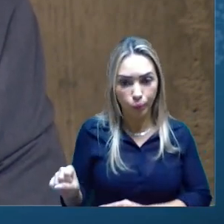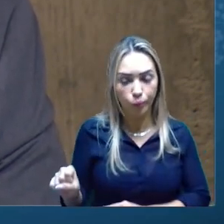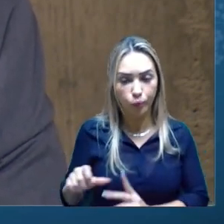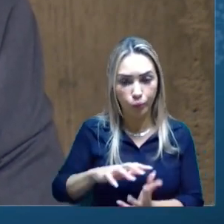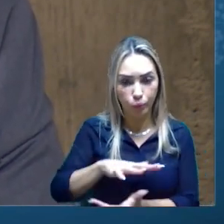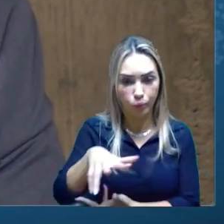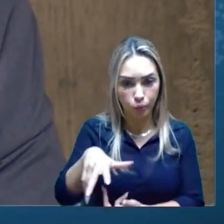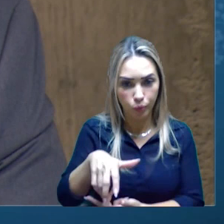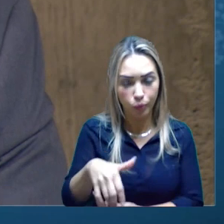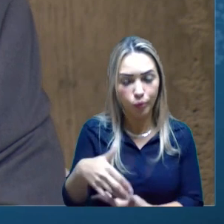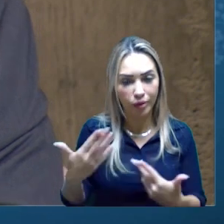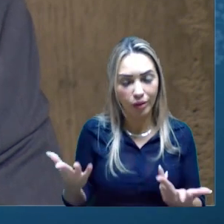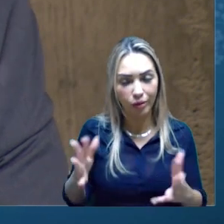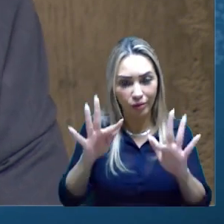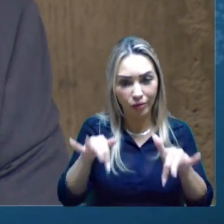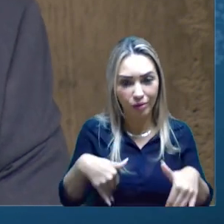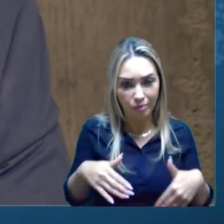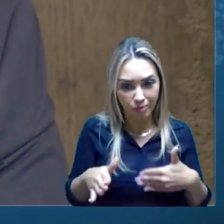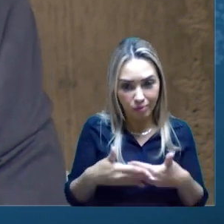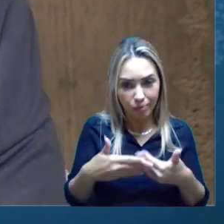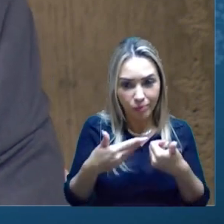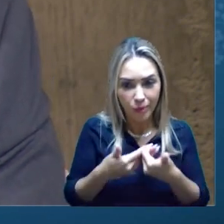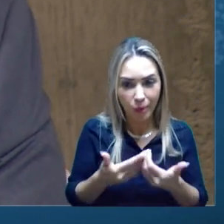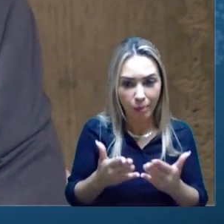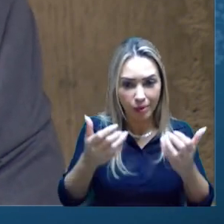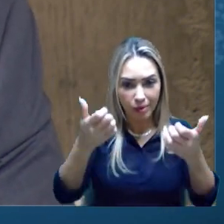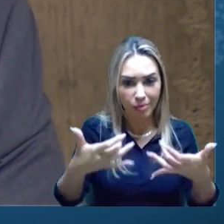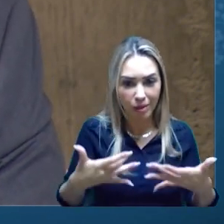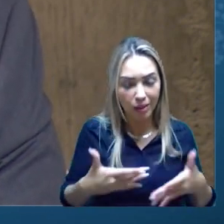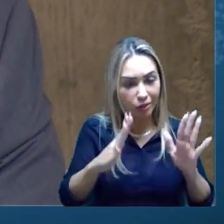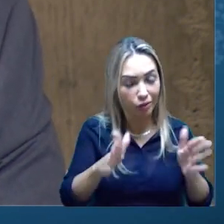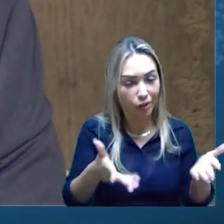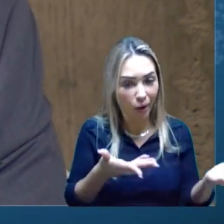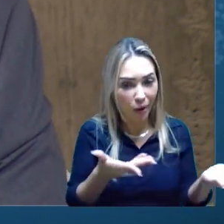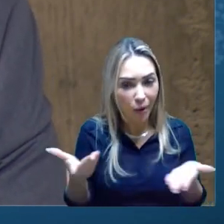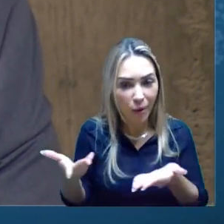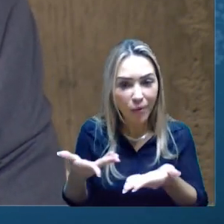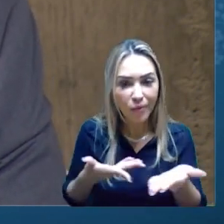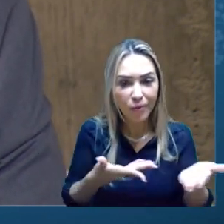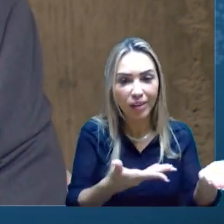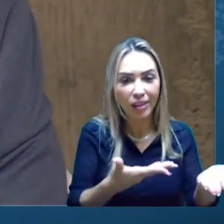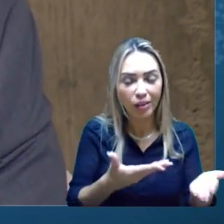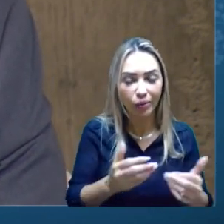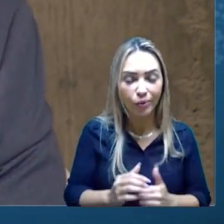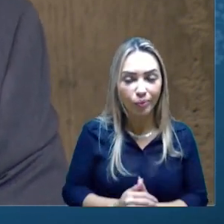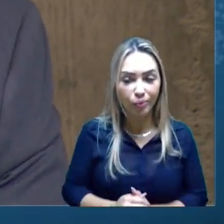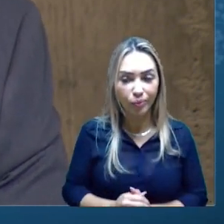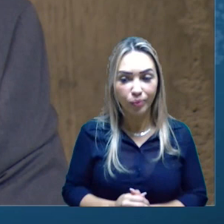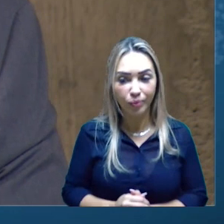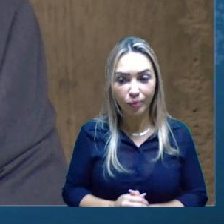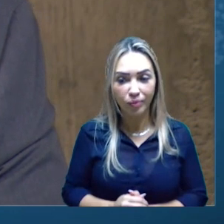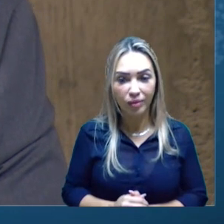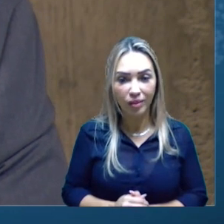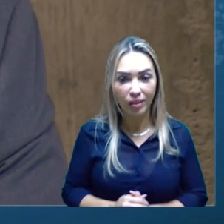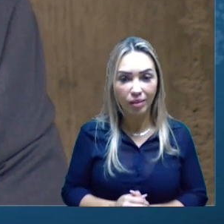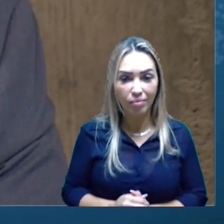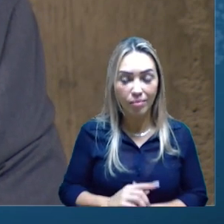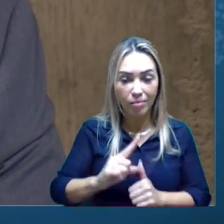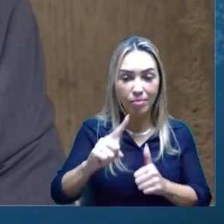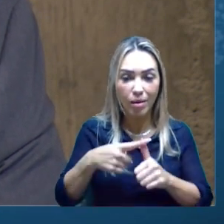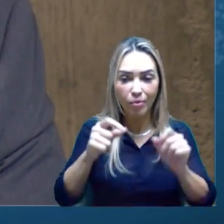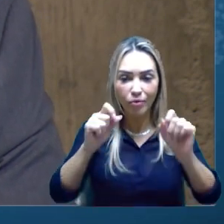fala inicial, né, já convidando o nosso para passar o primeiro vídeo, né,